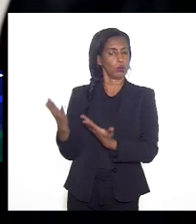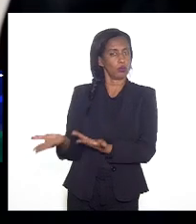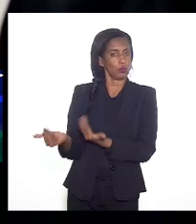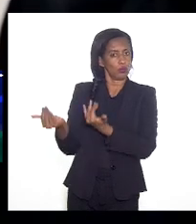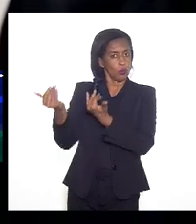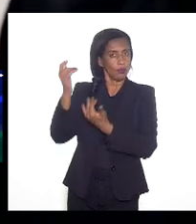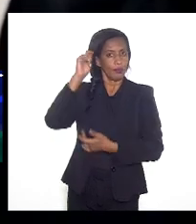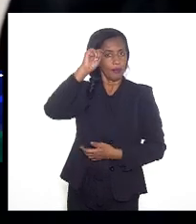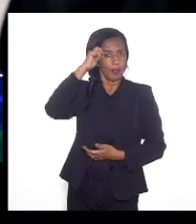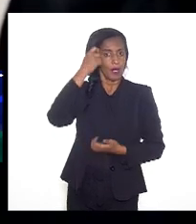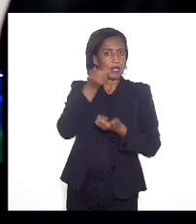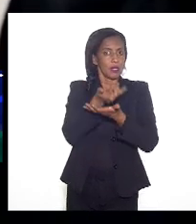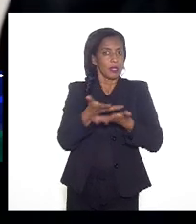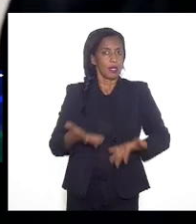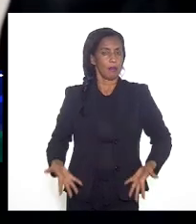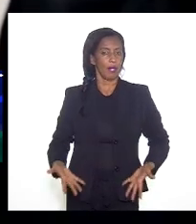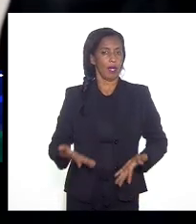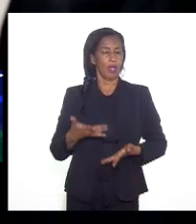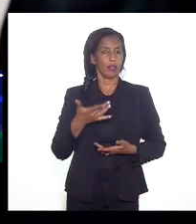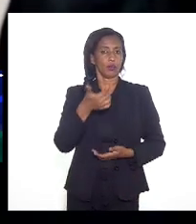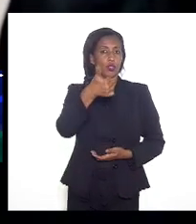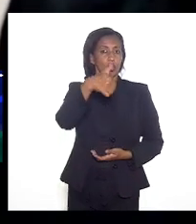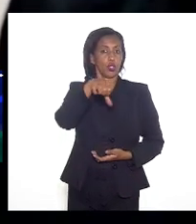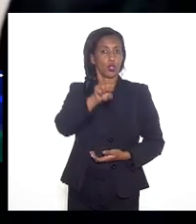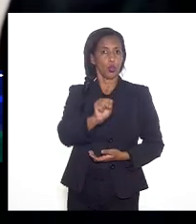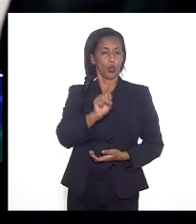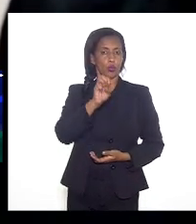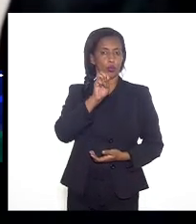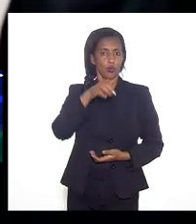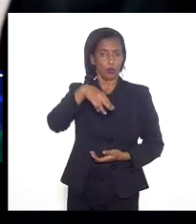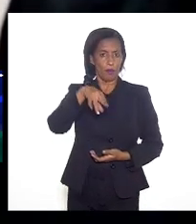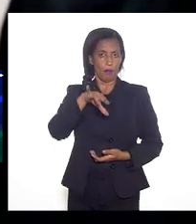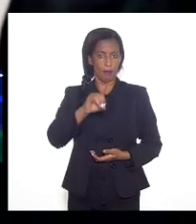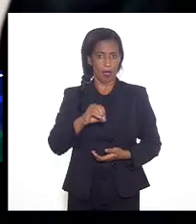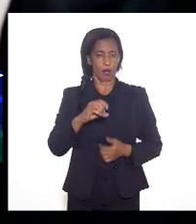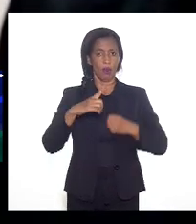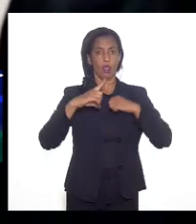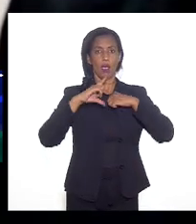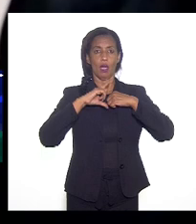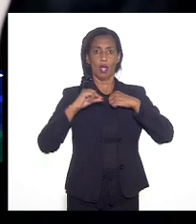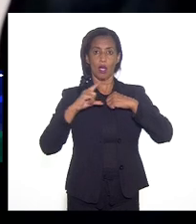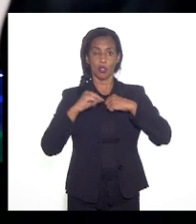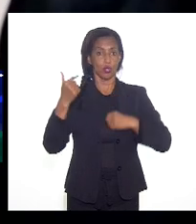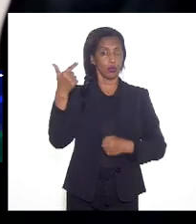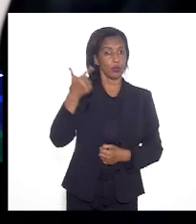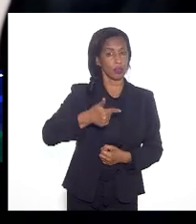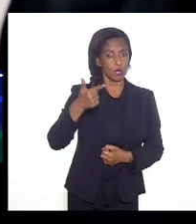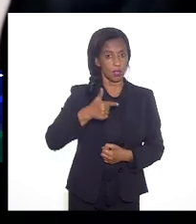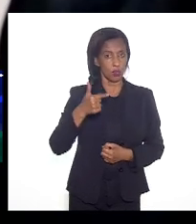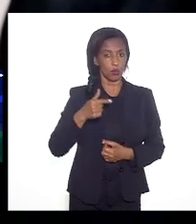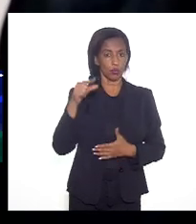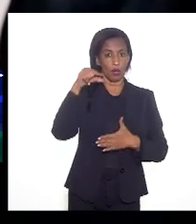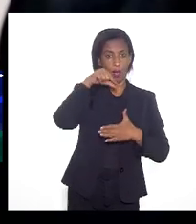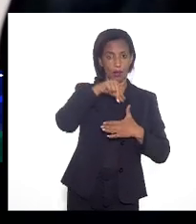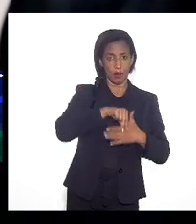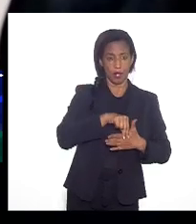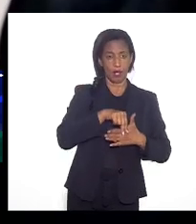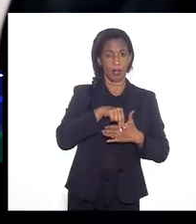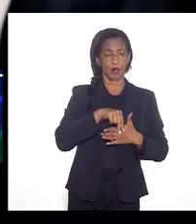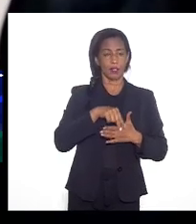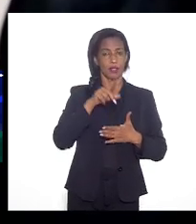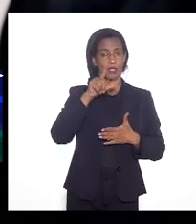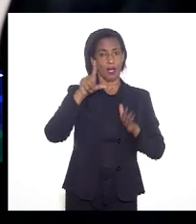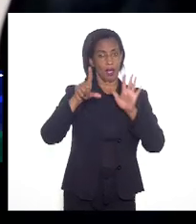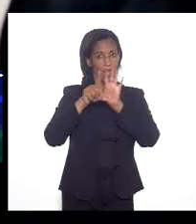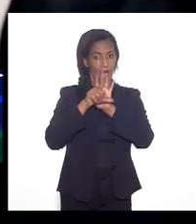a ser celebrada anualmente no dia 18 de maio. Artigo 2º, o anexo da Lei 5.645, de 6